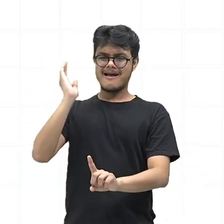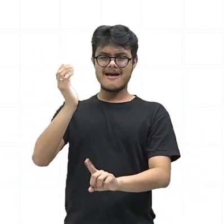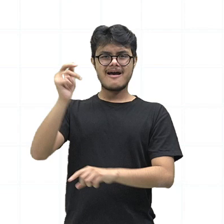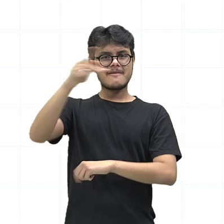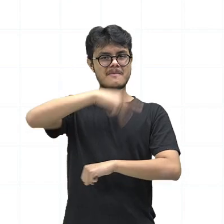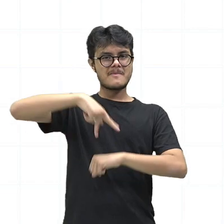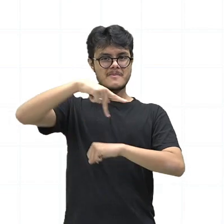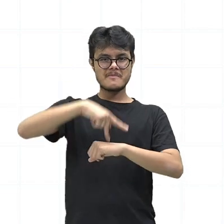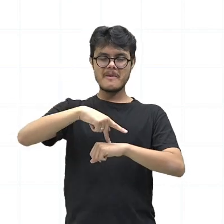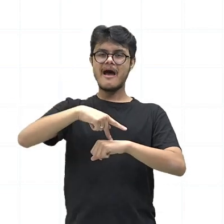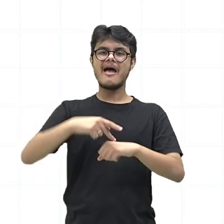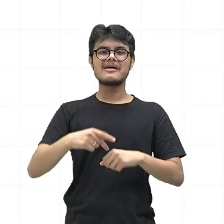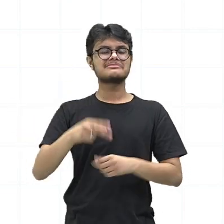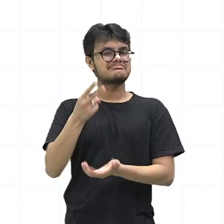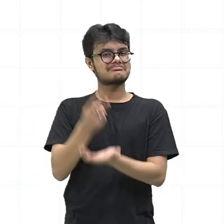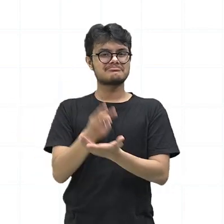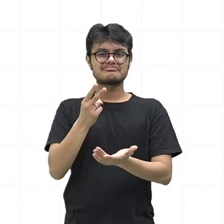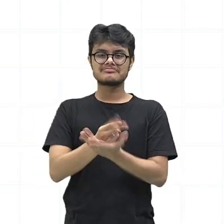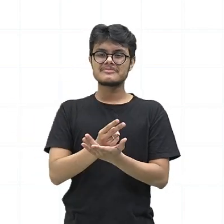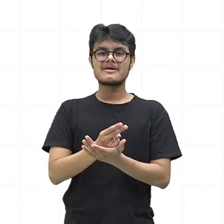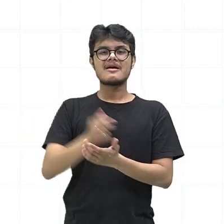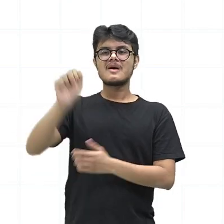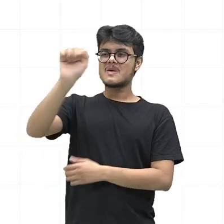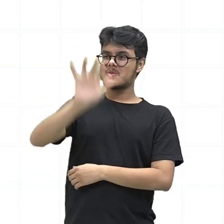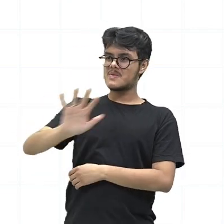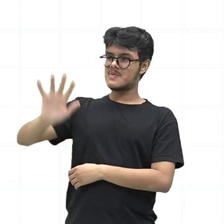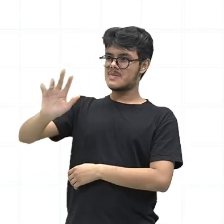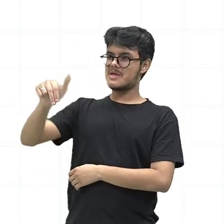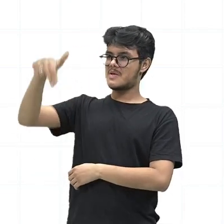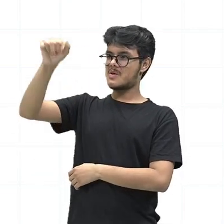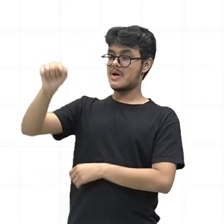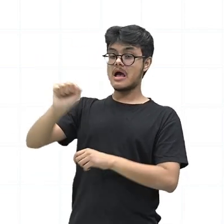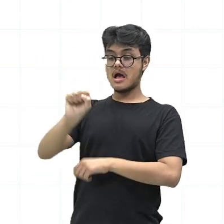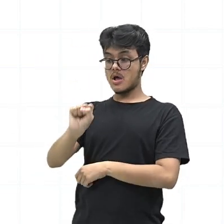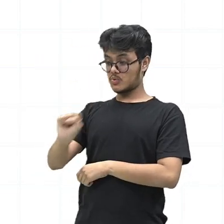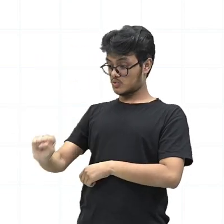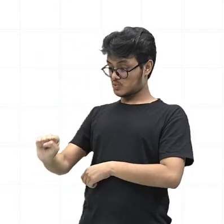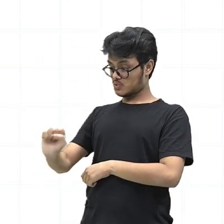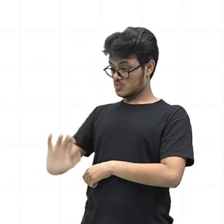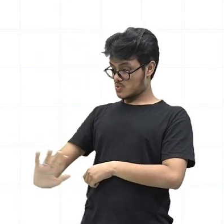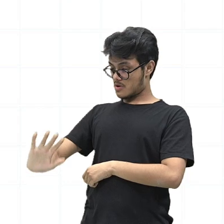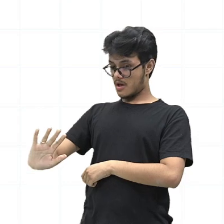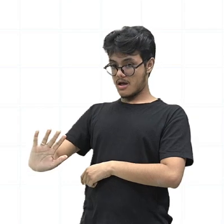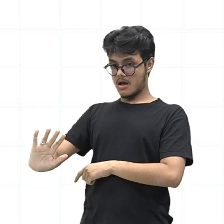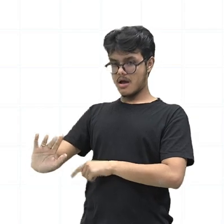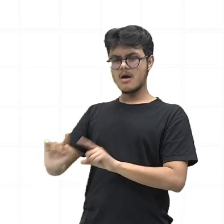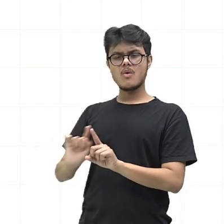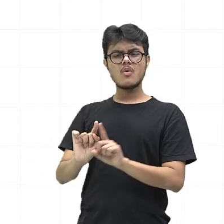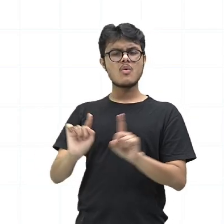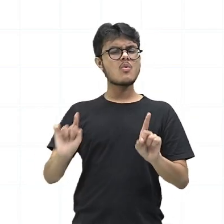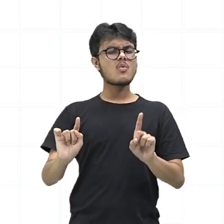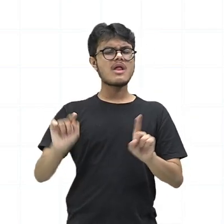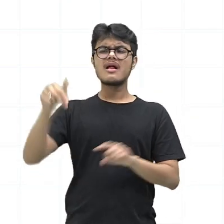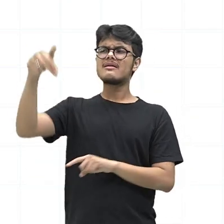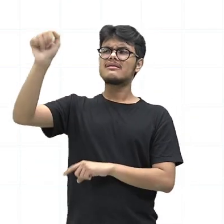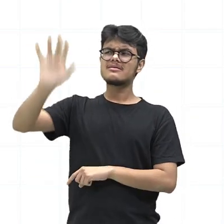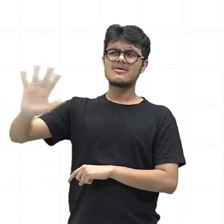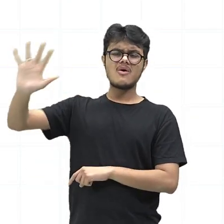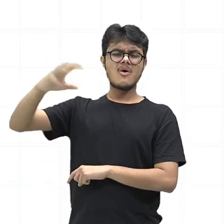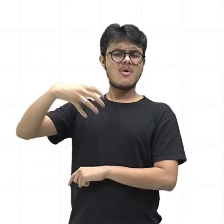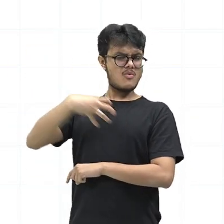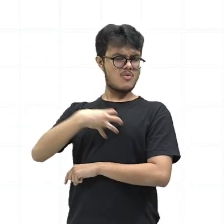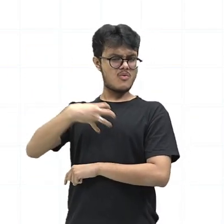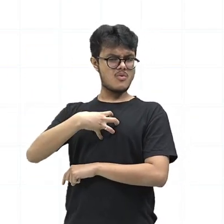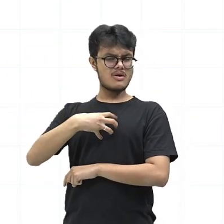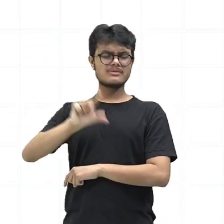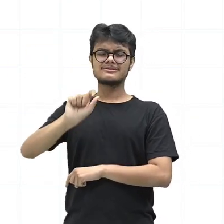crescido bastante, principalmente na região Sudeste. Tá, mas a gente está falando de afoxé. O que é afoxé, professora? Pelo amor de